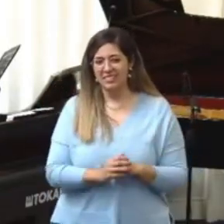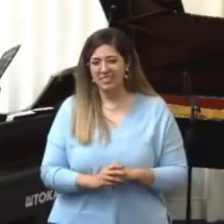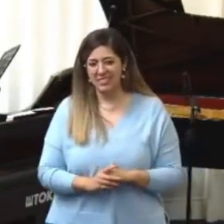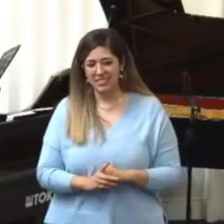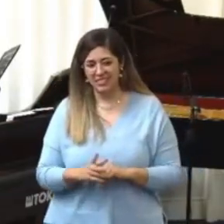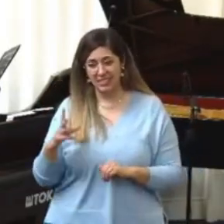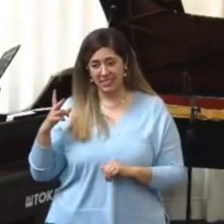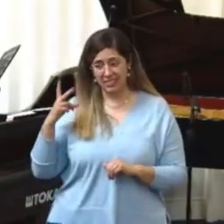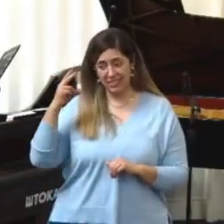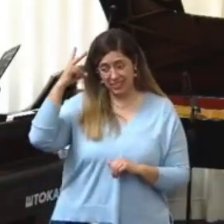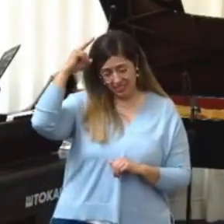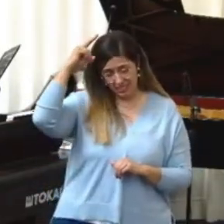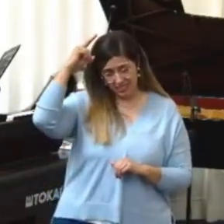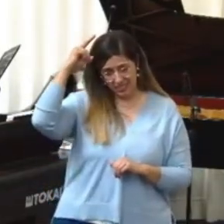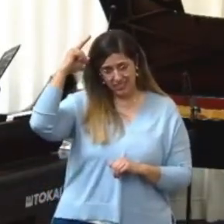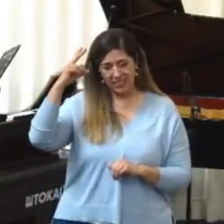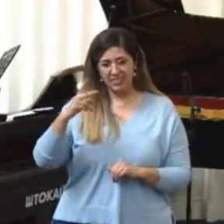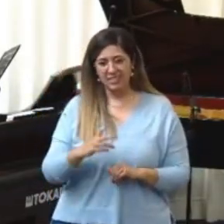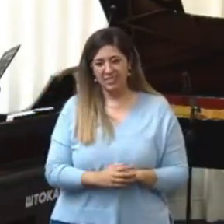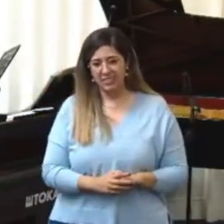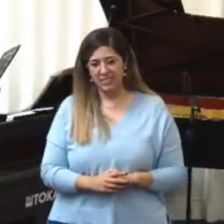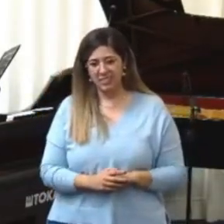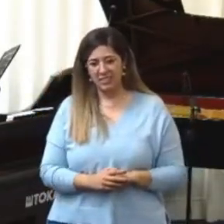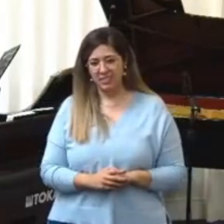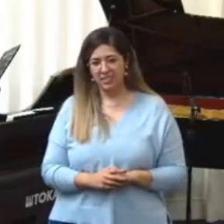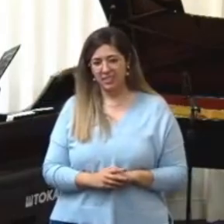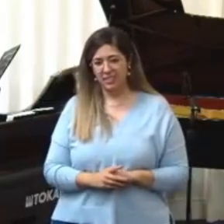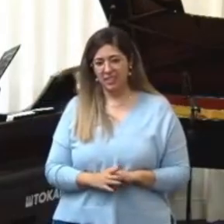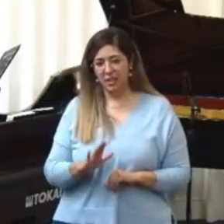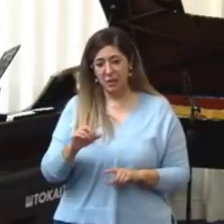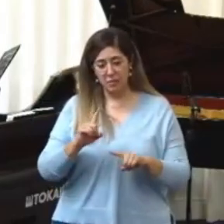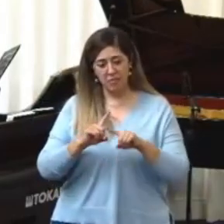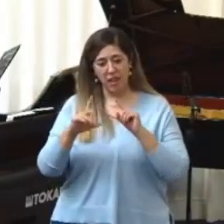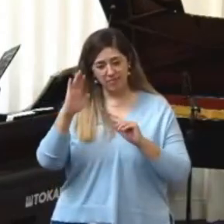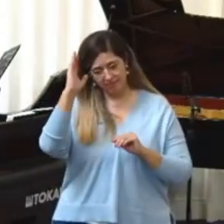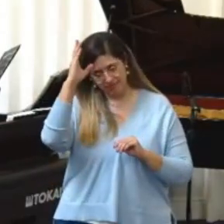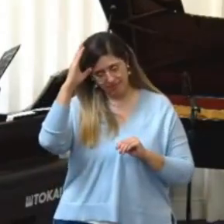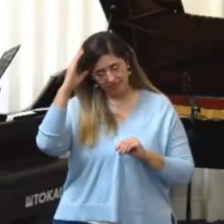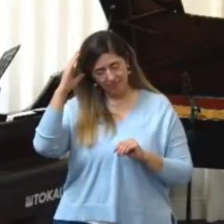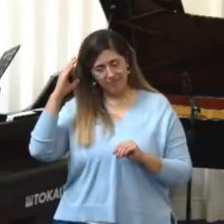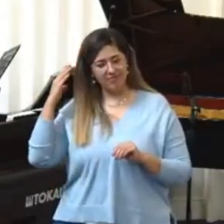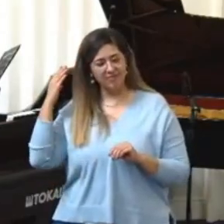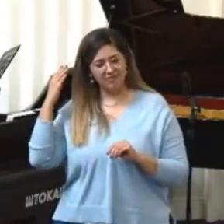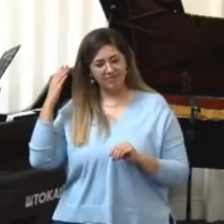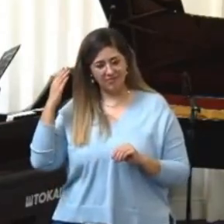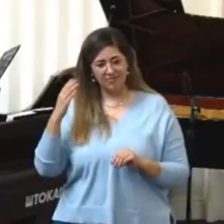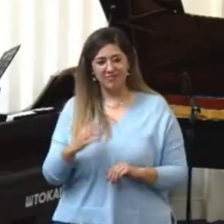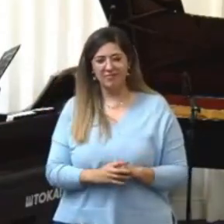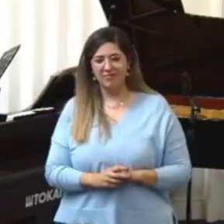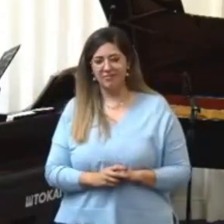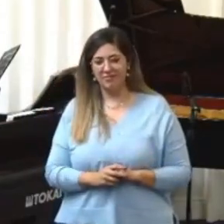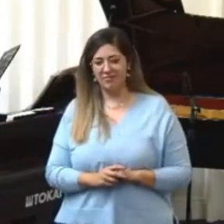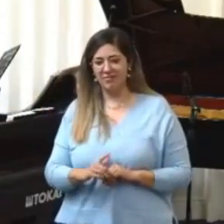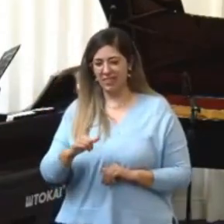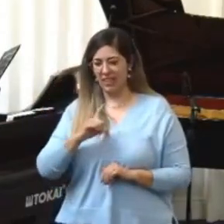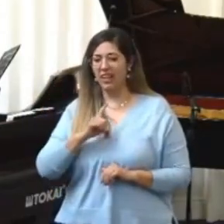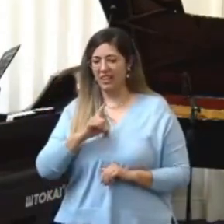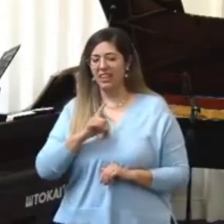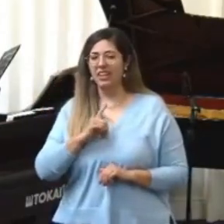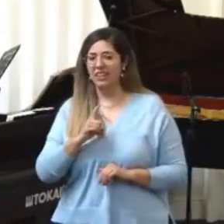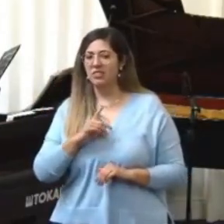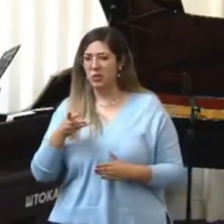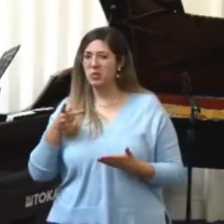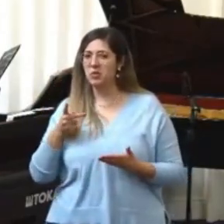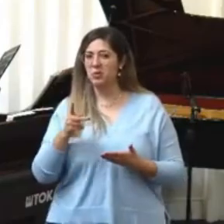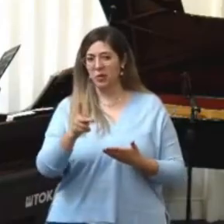cabelo de Sansão foi cortado, logo ele começou a crescer. Deus manteve os seus propósitos através